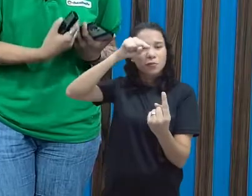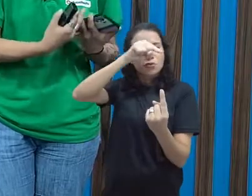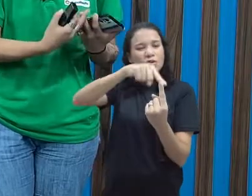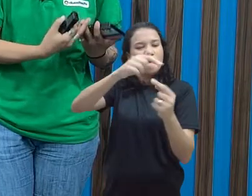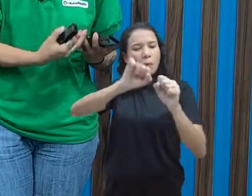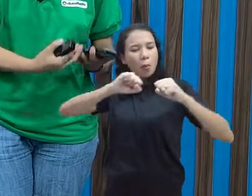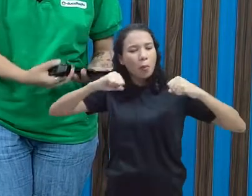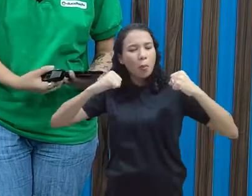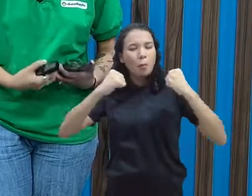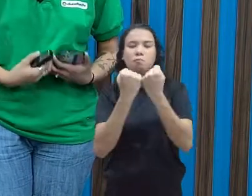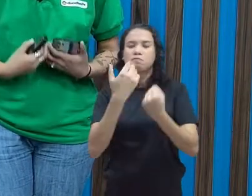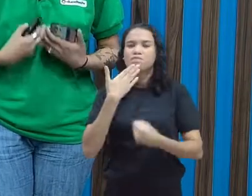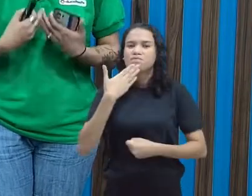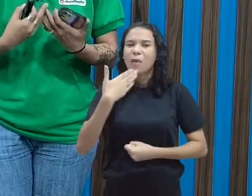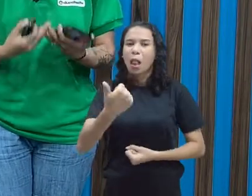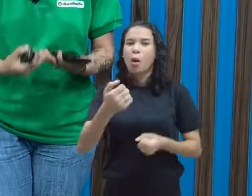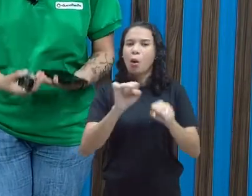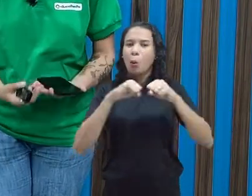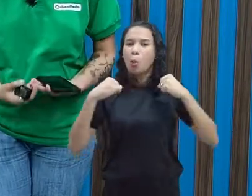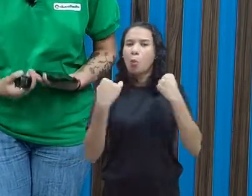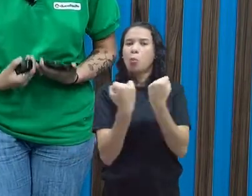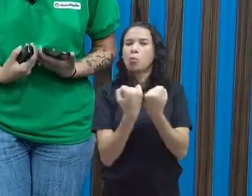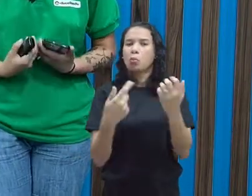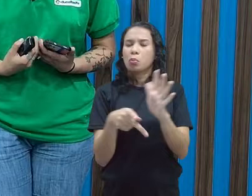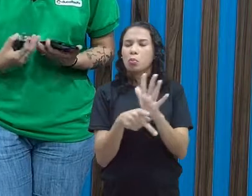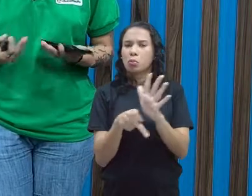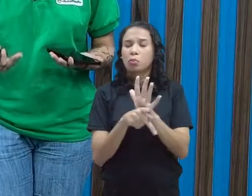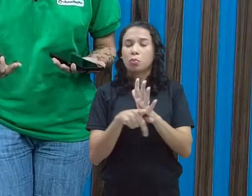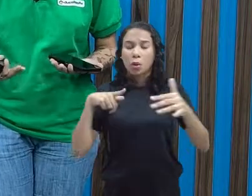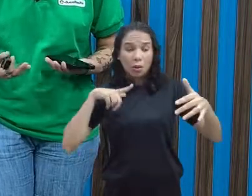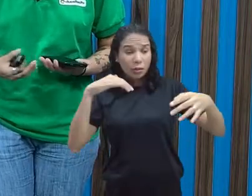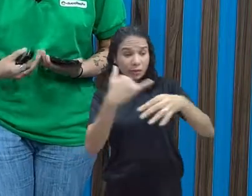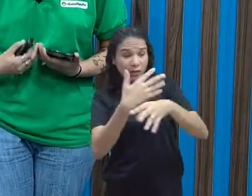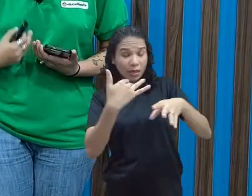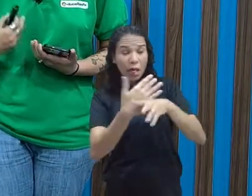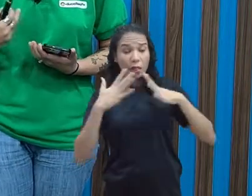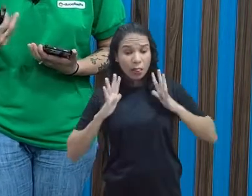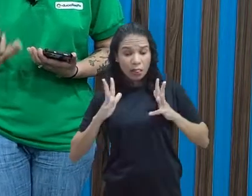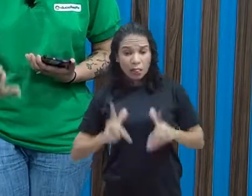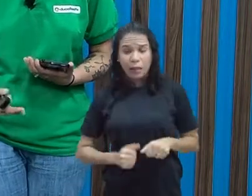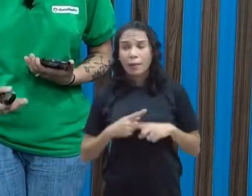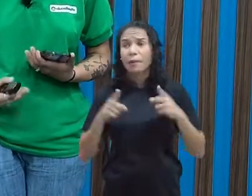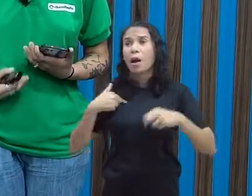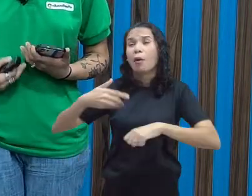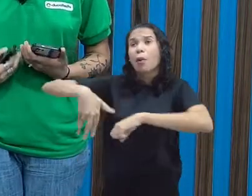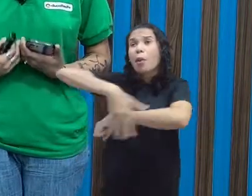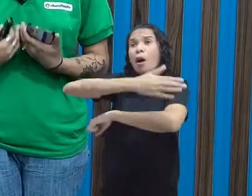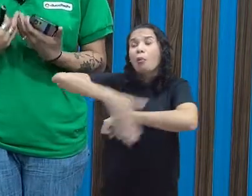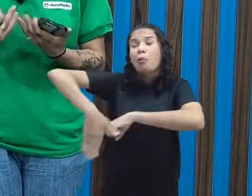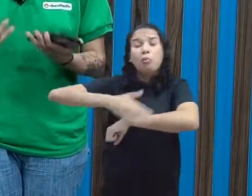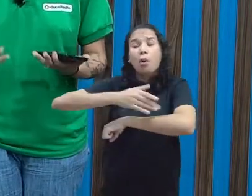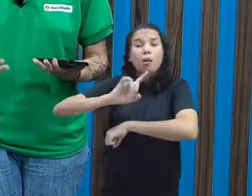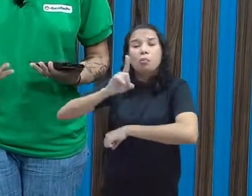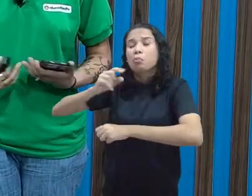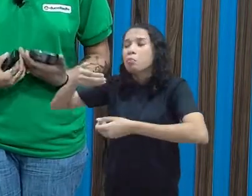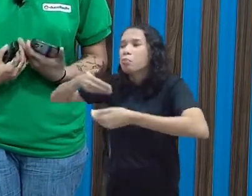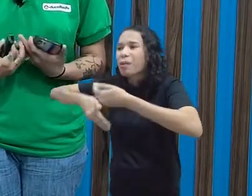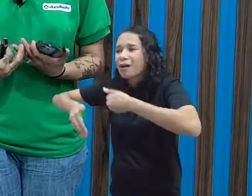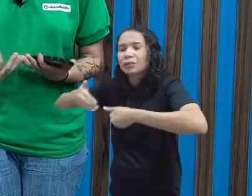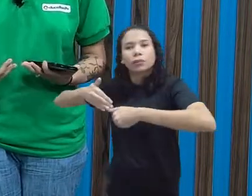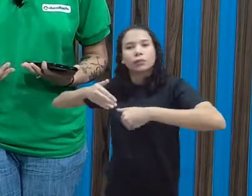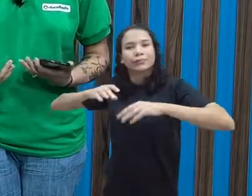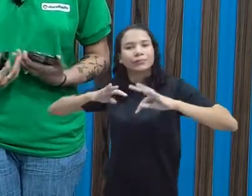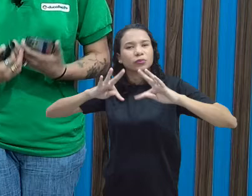sociedade, uma cidade melhor, mais limpa, né? Se a gente também não participa, né? Tudo isso